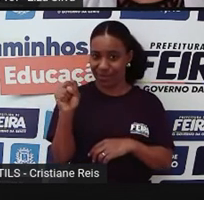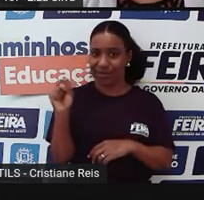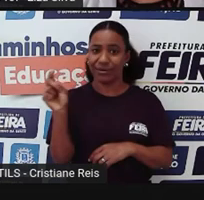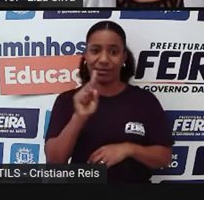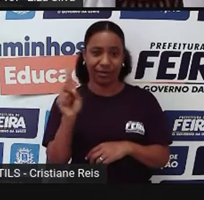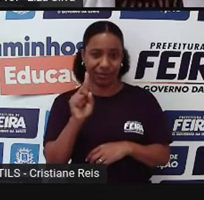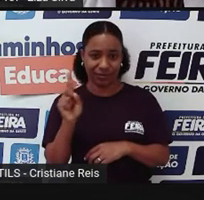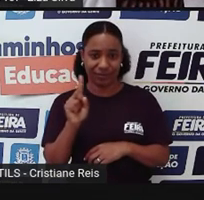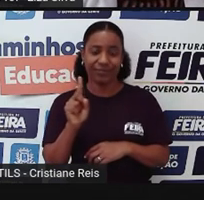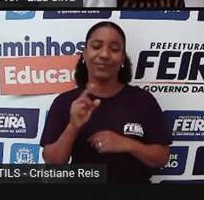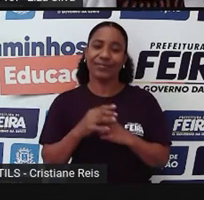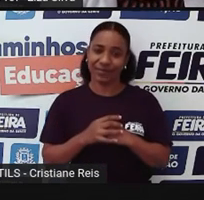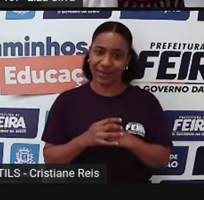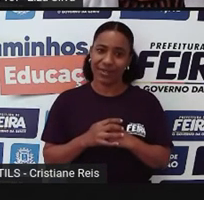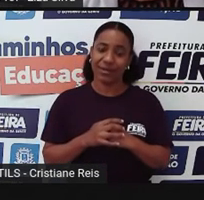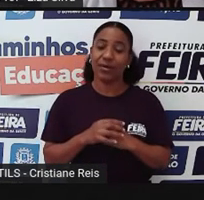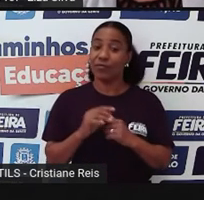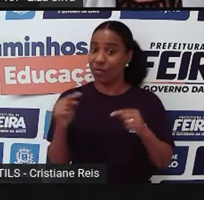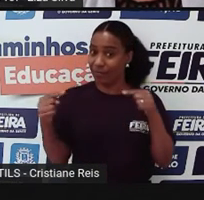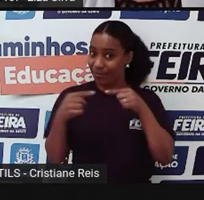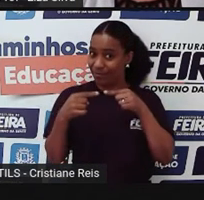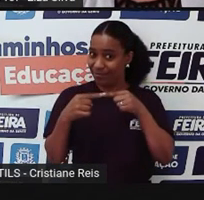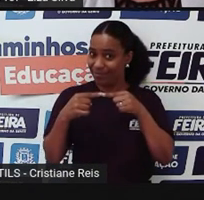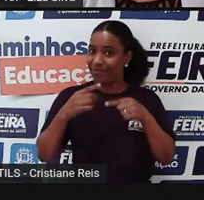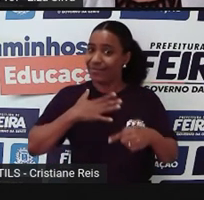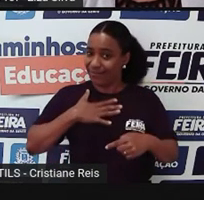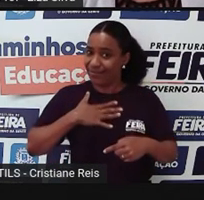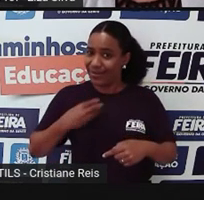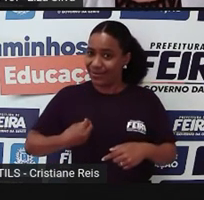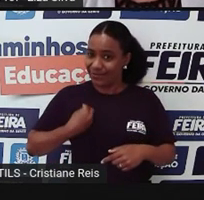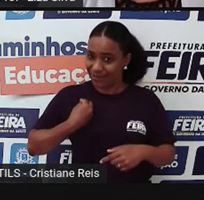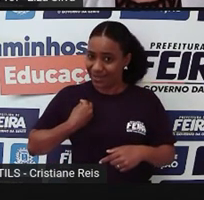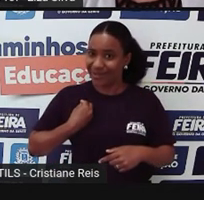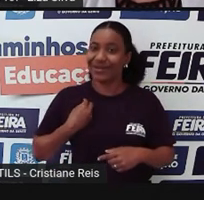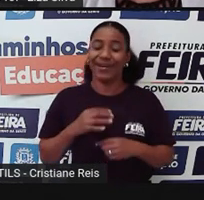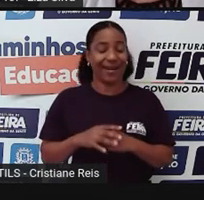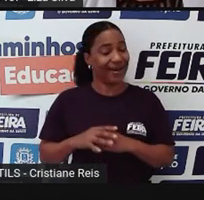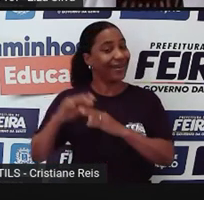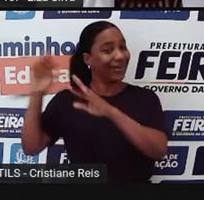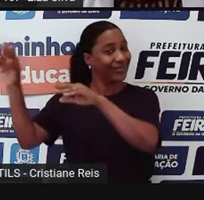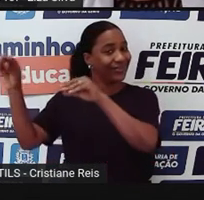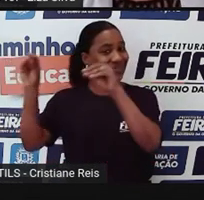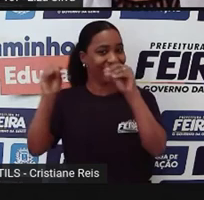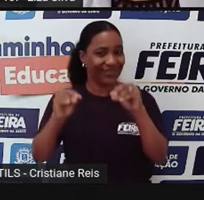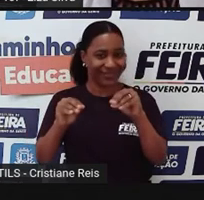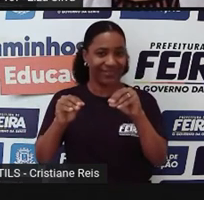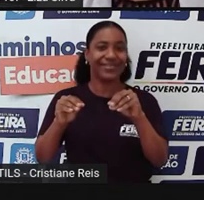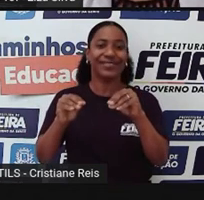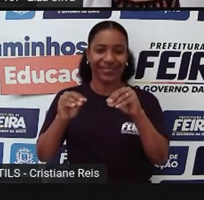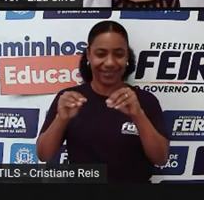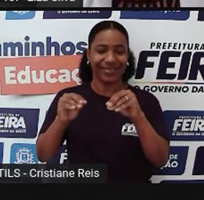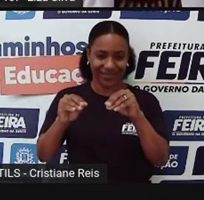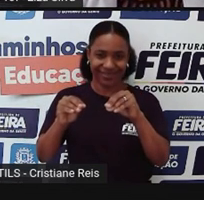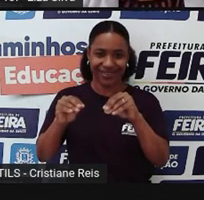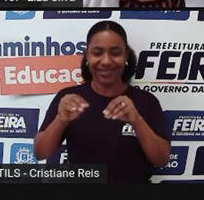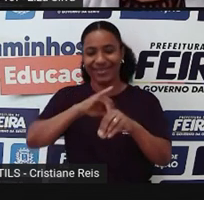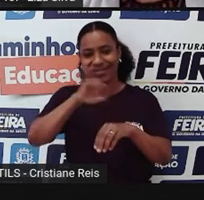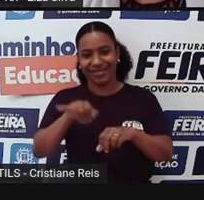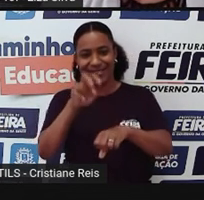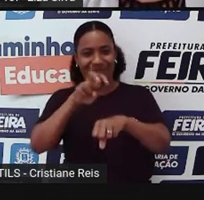tô respondendo de acordo com a minha realidade Jacobina II Olá eu sou de